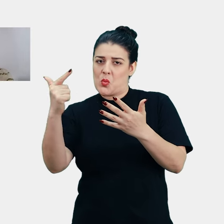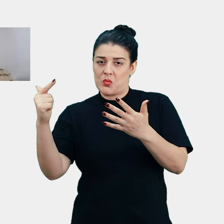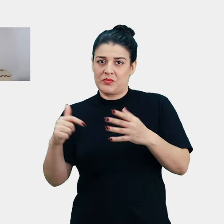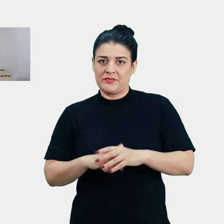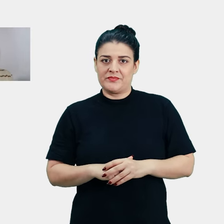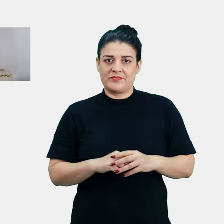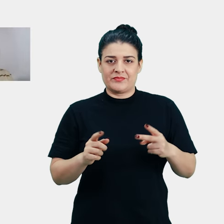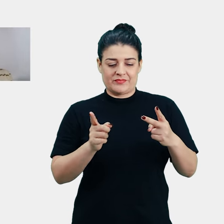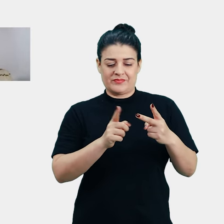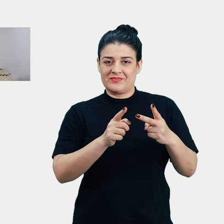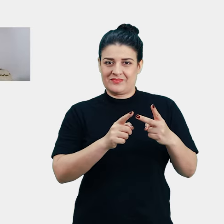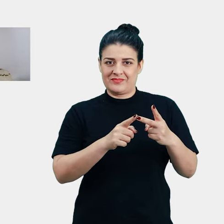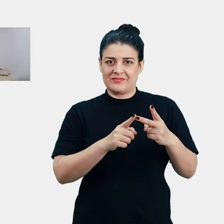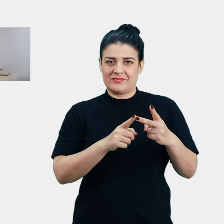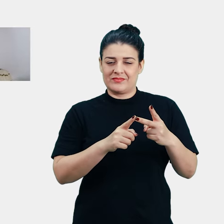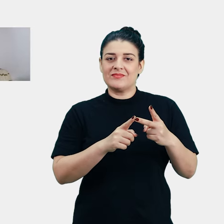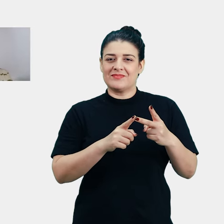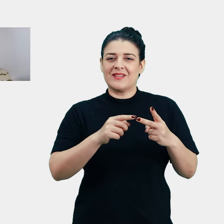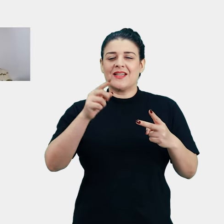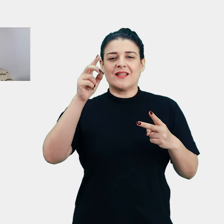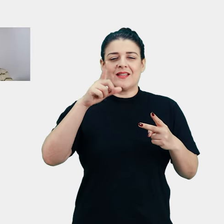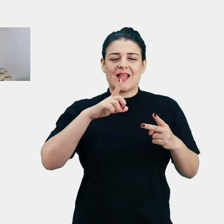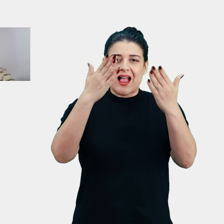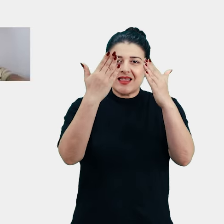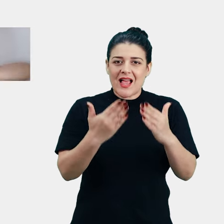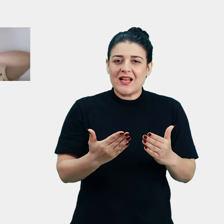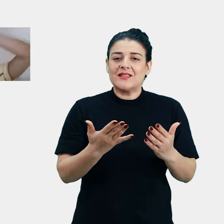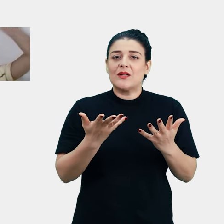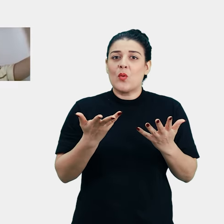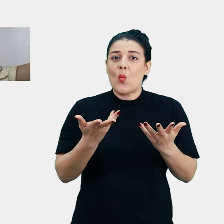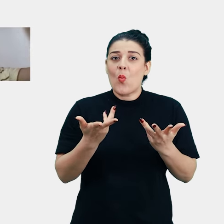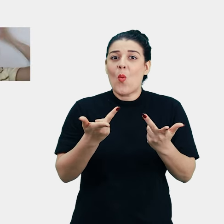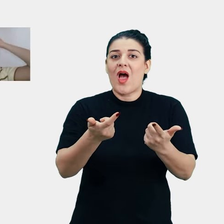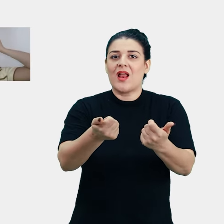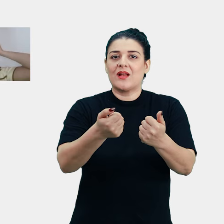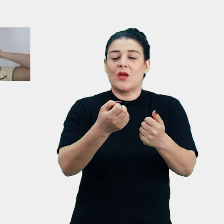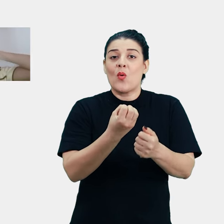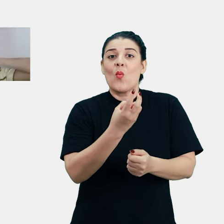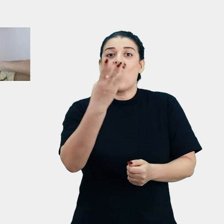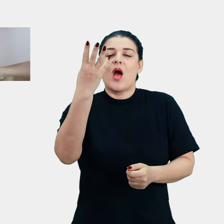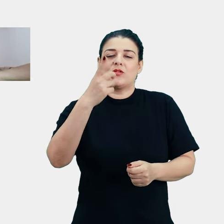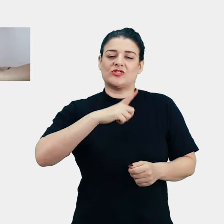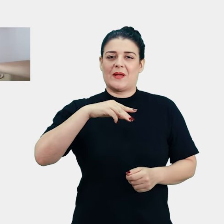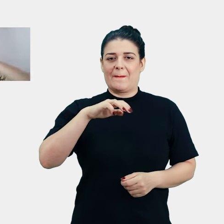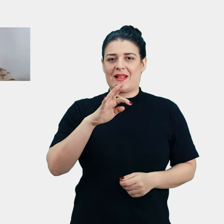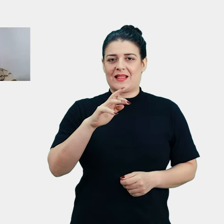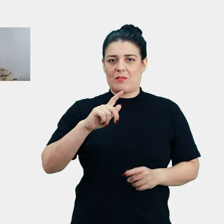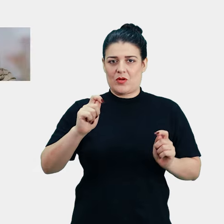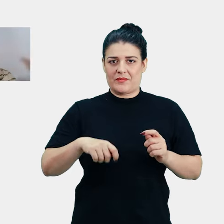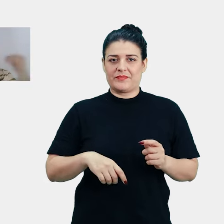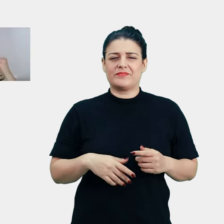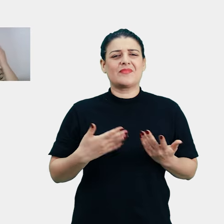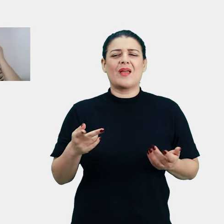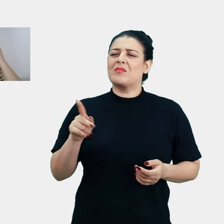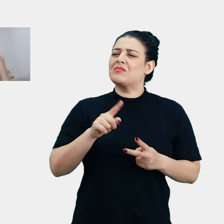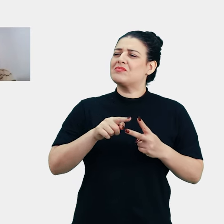E a untarget, onde a gente vai ter uma análise qualitativa do maior número de metabólitos possíveis. Ah, Carla,